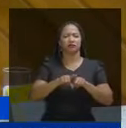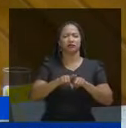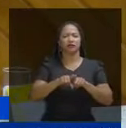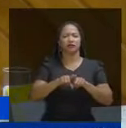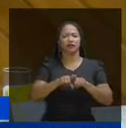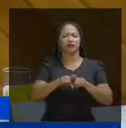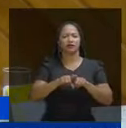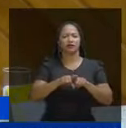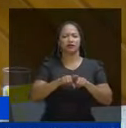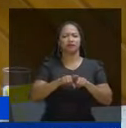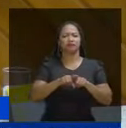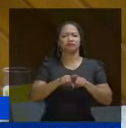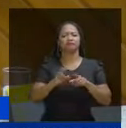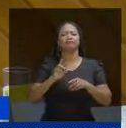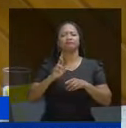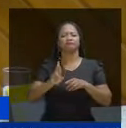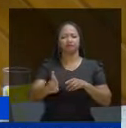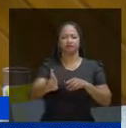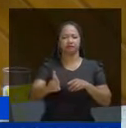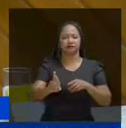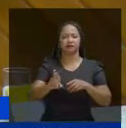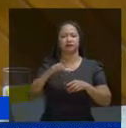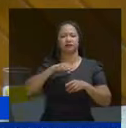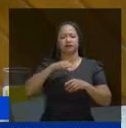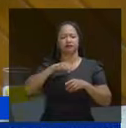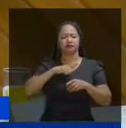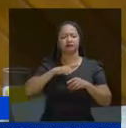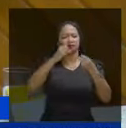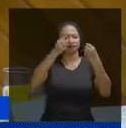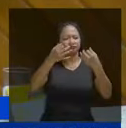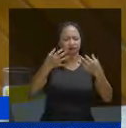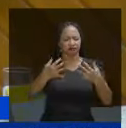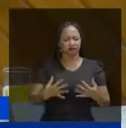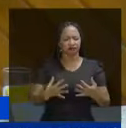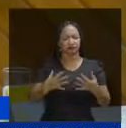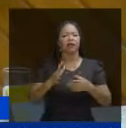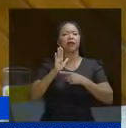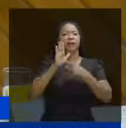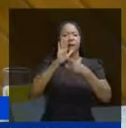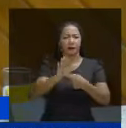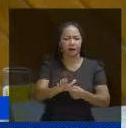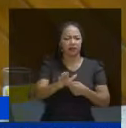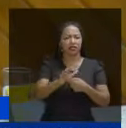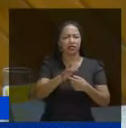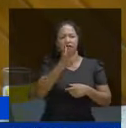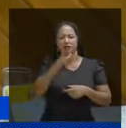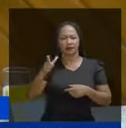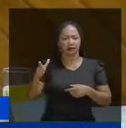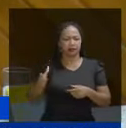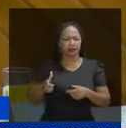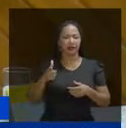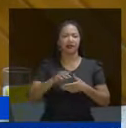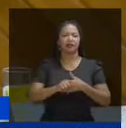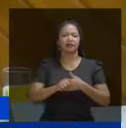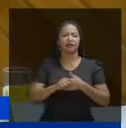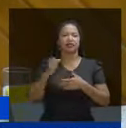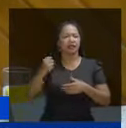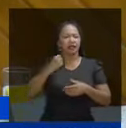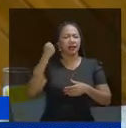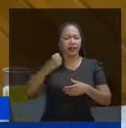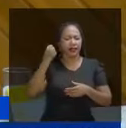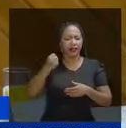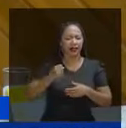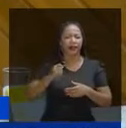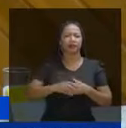ao contrário do que alega o recorrente, é que o teor das mídias impugnadas revela a inexistência de grave ofensa à